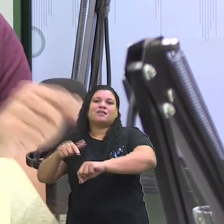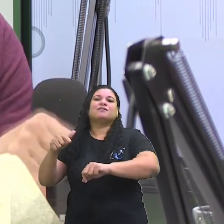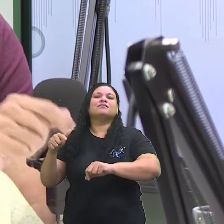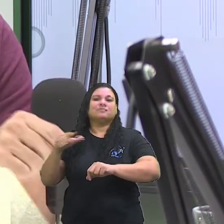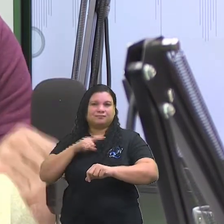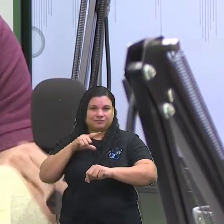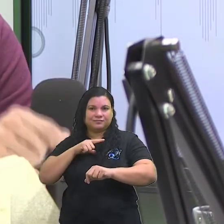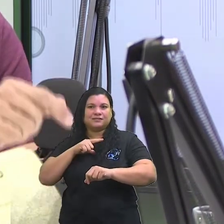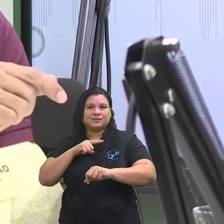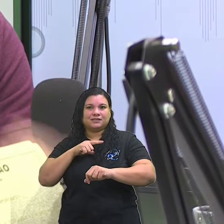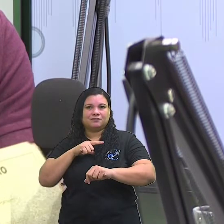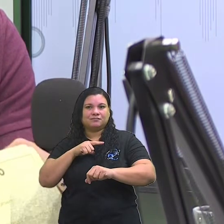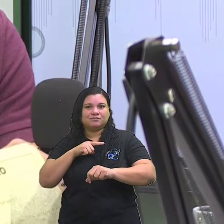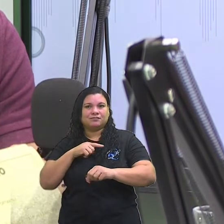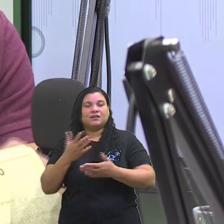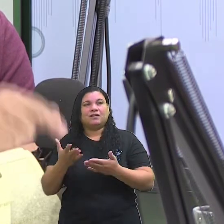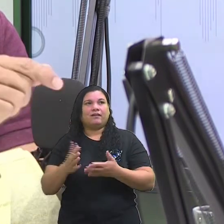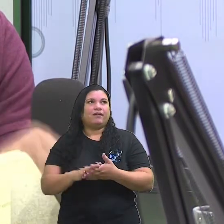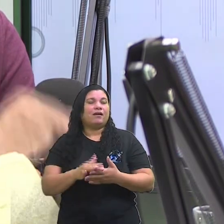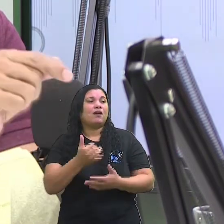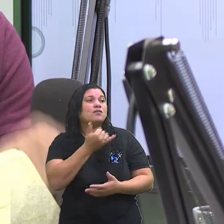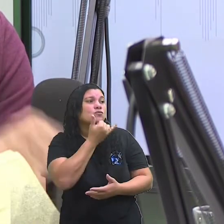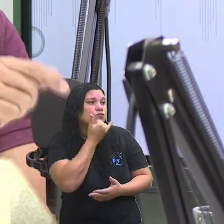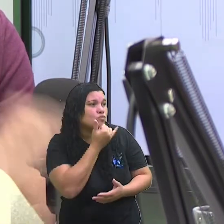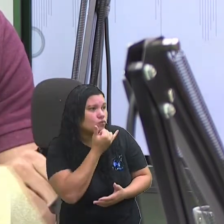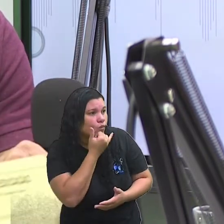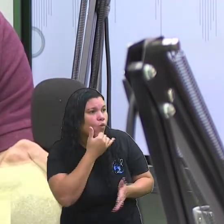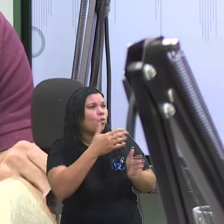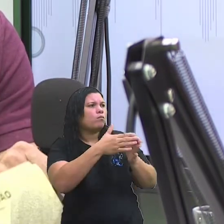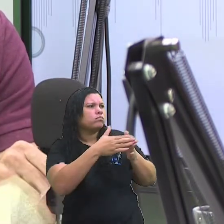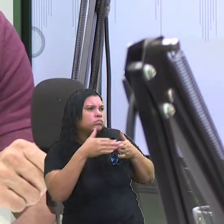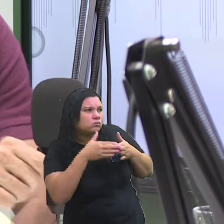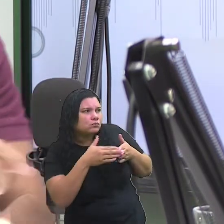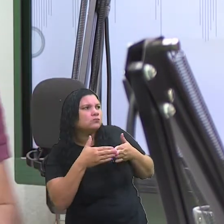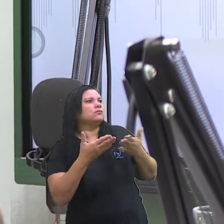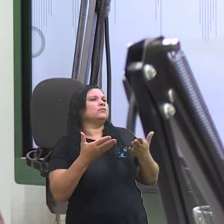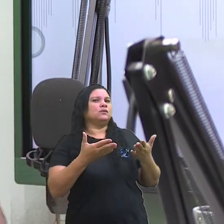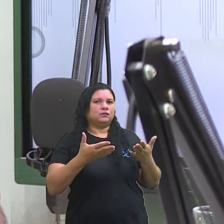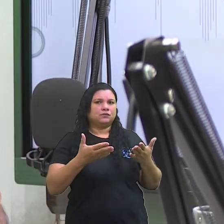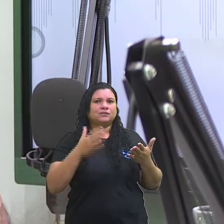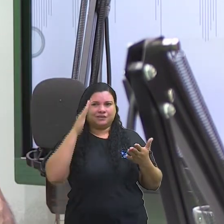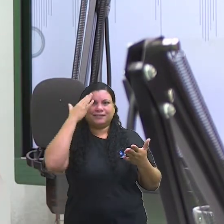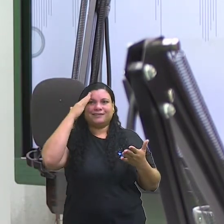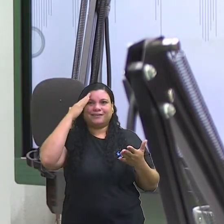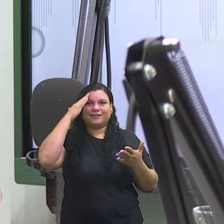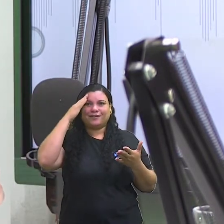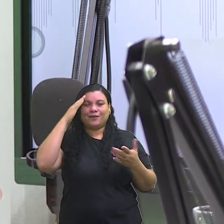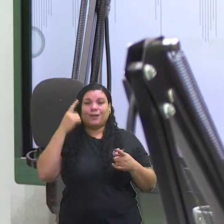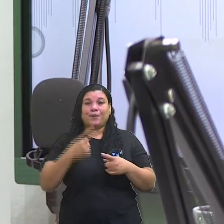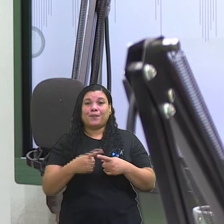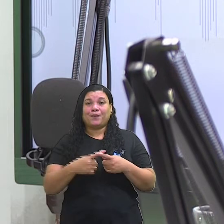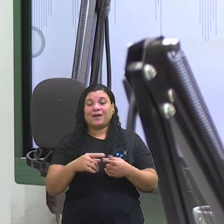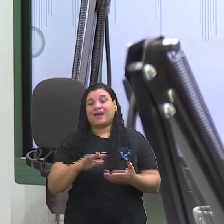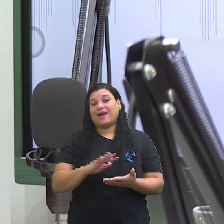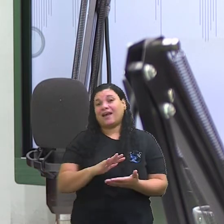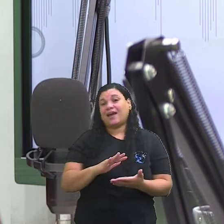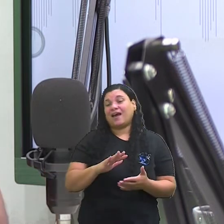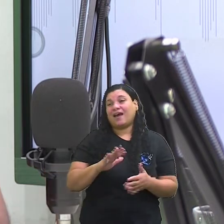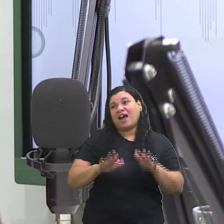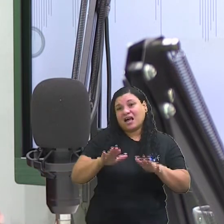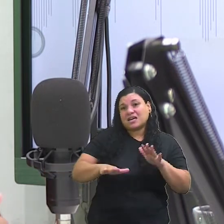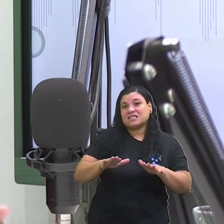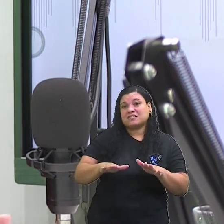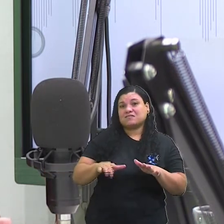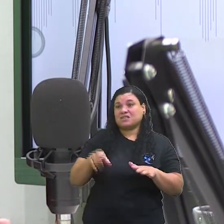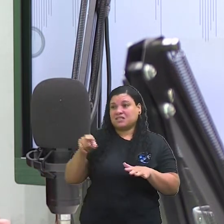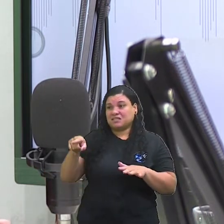forem ensinadas dentro de casa, esse menino vai sair de casa, né, e de repente a casa dele é uma bagunça, ele vai achar que o mundo é